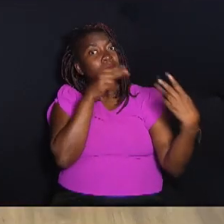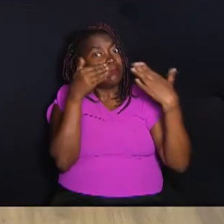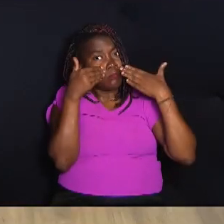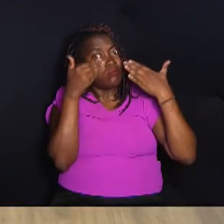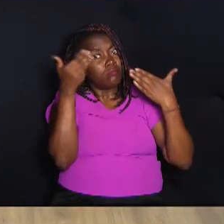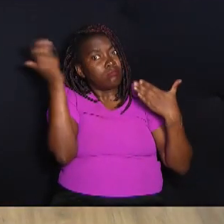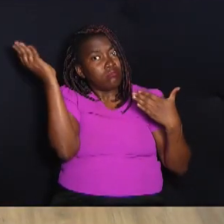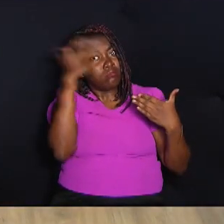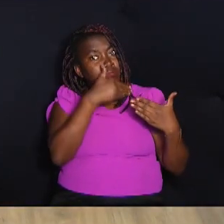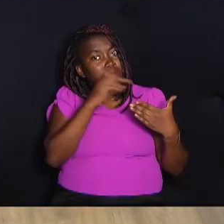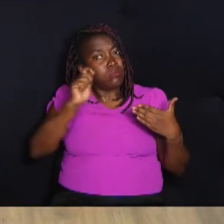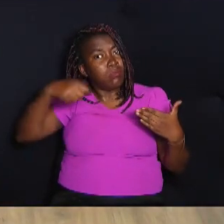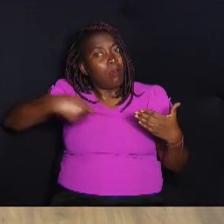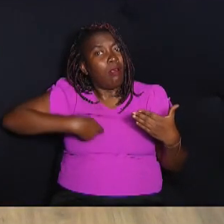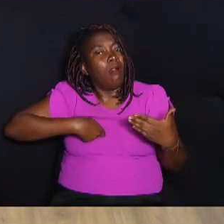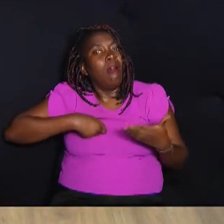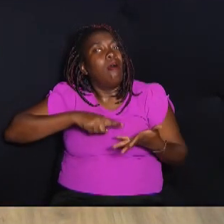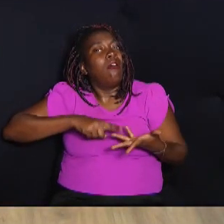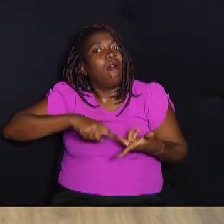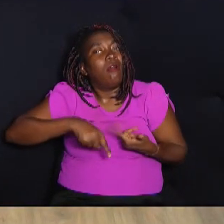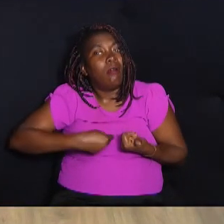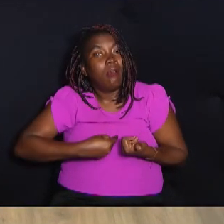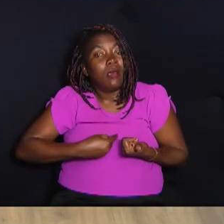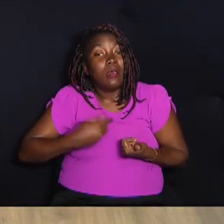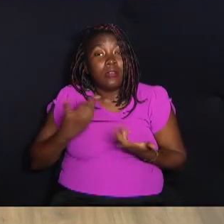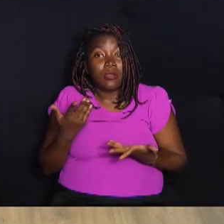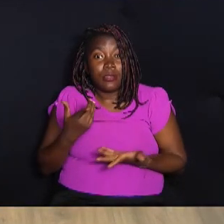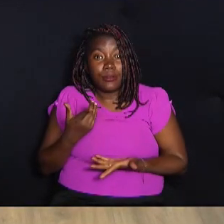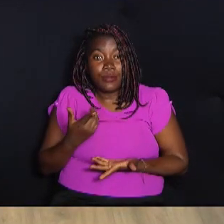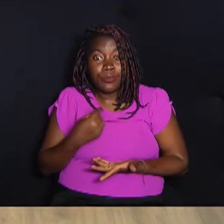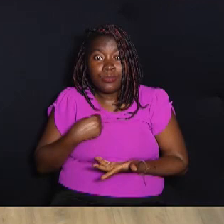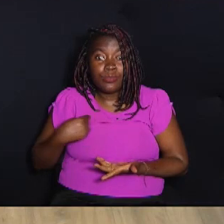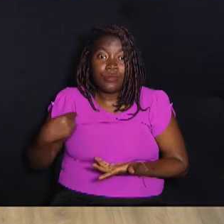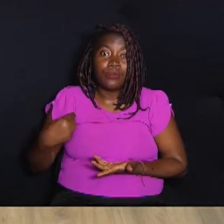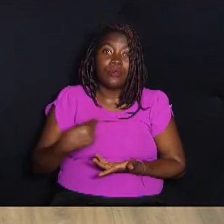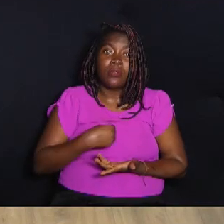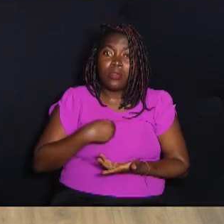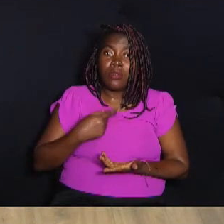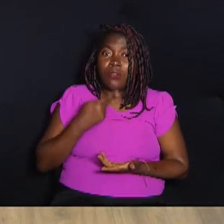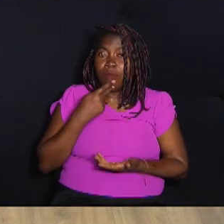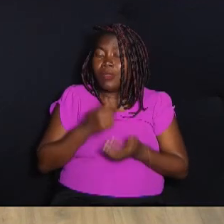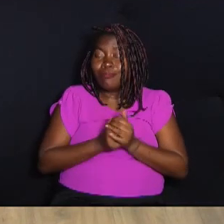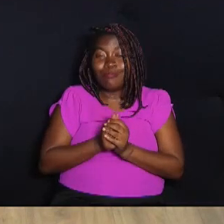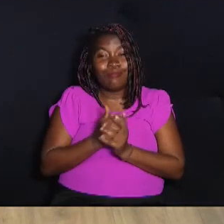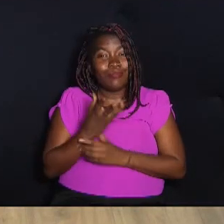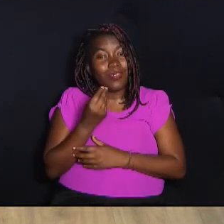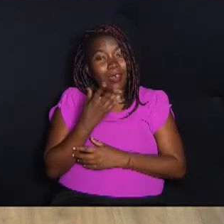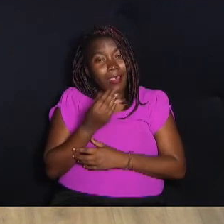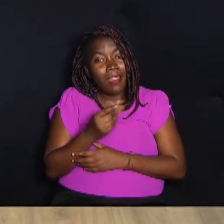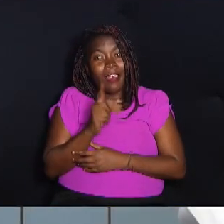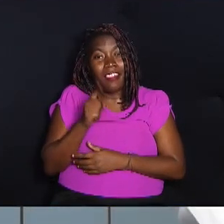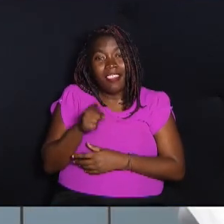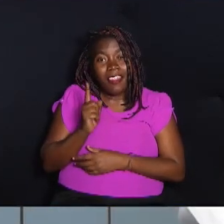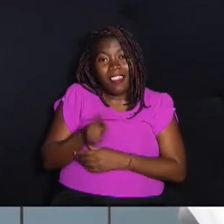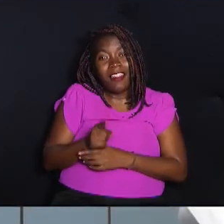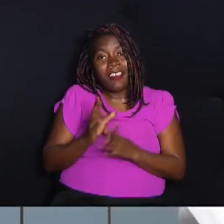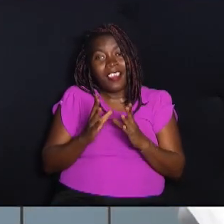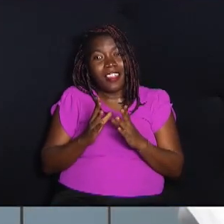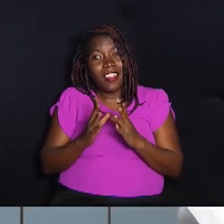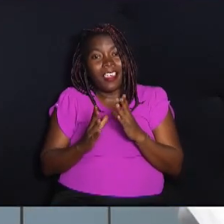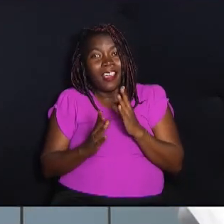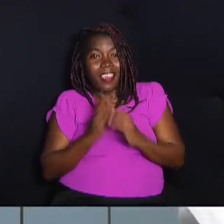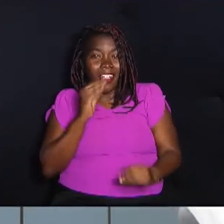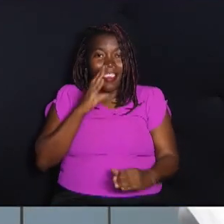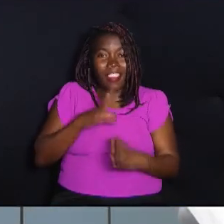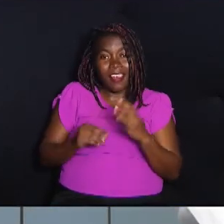na realidade. E quando nós temos aí, eu falo que muitas vezes é um subterfúgio, que você fica atrás de um teclado, de